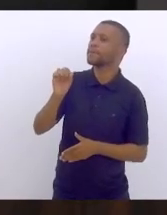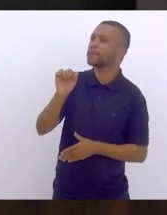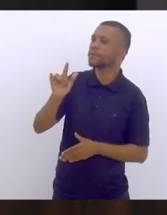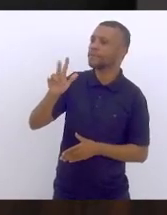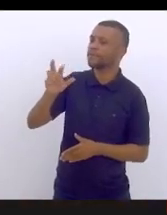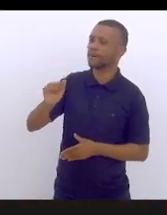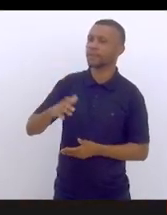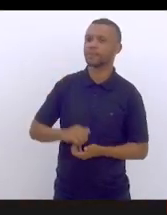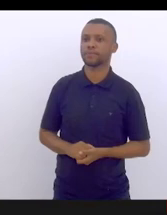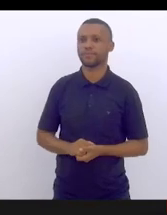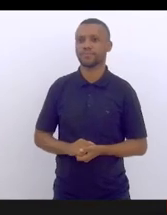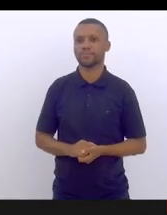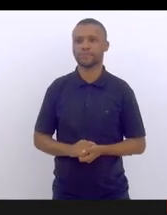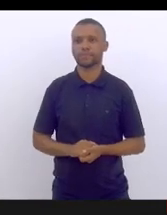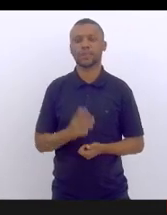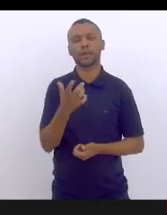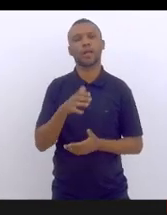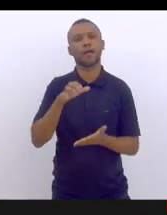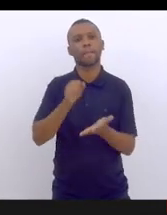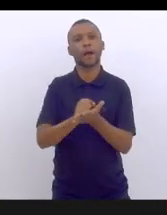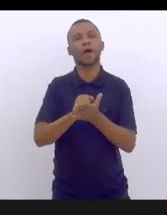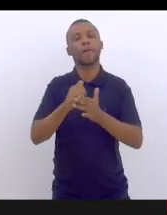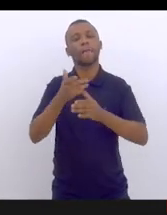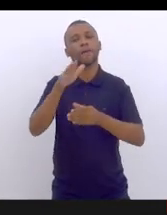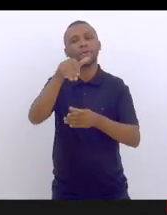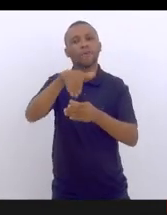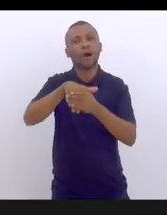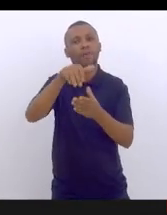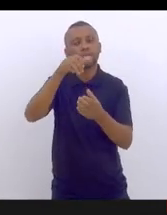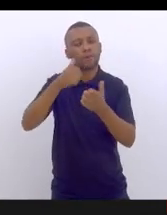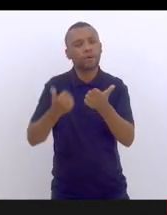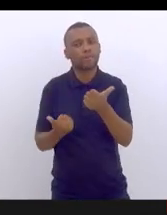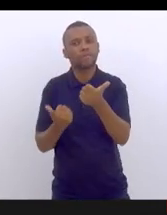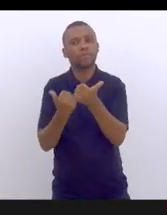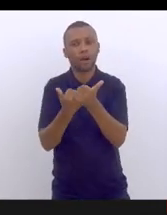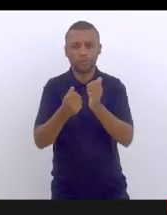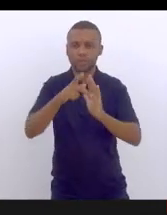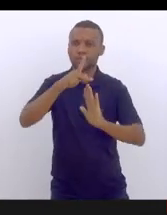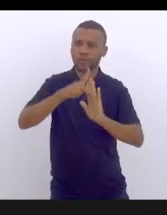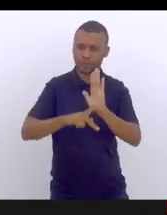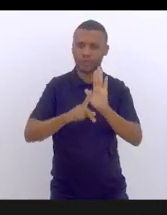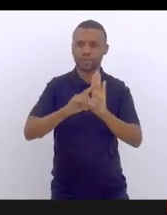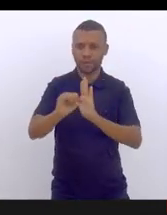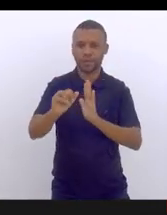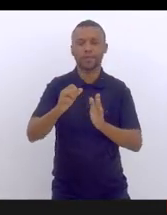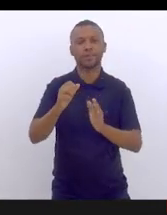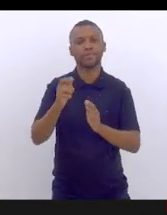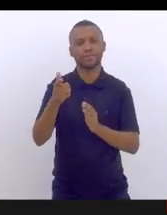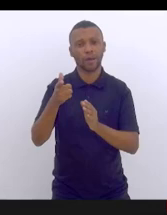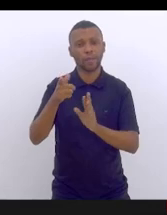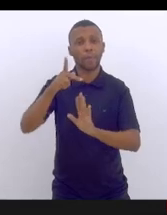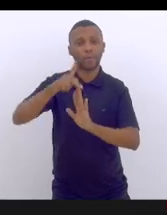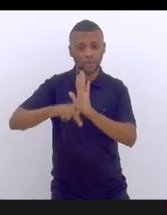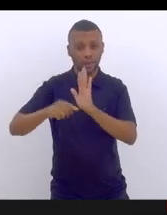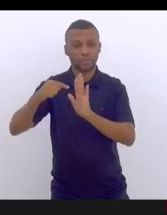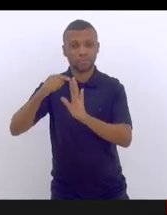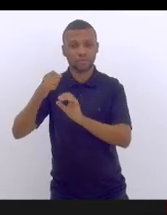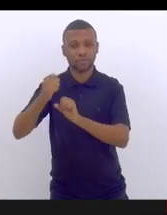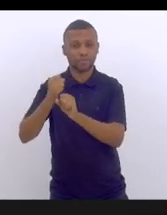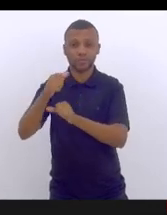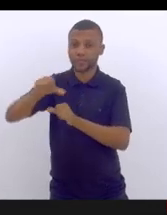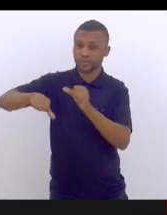Consignando meu voto favorável ao projeto 2019, 2023, que altera a